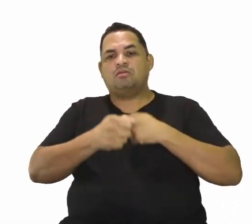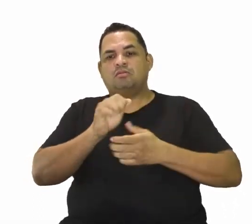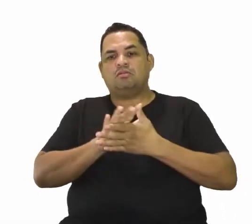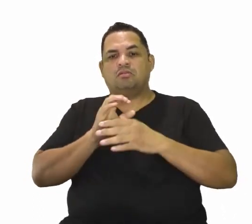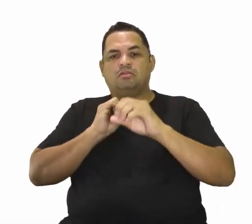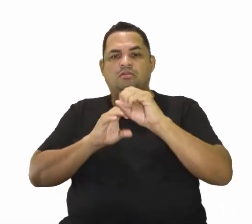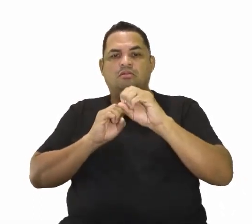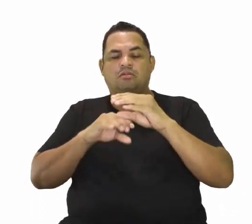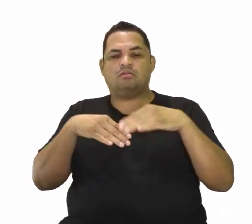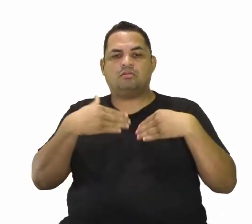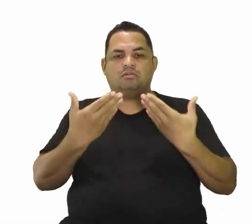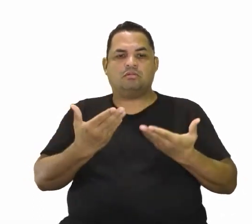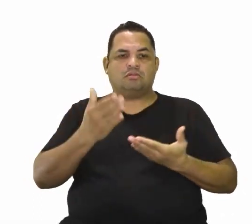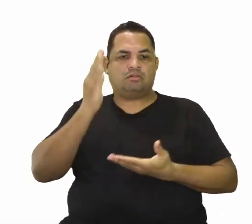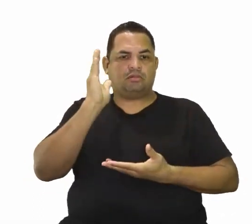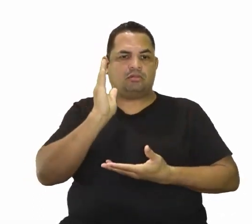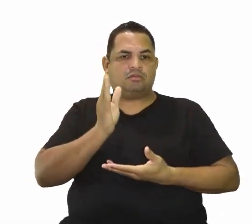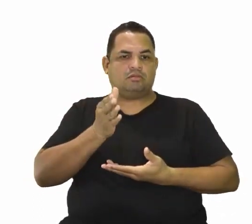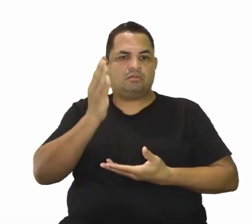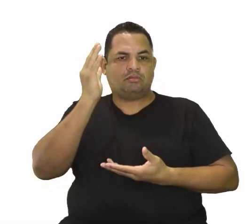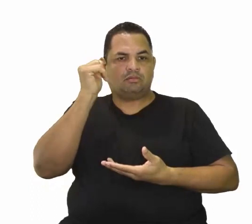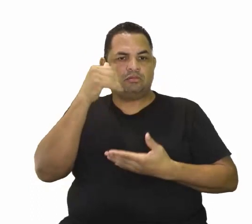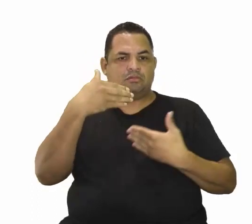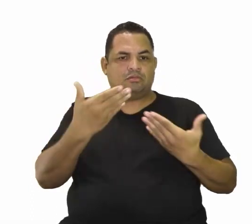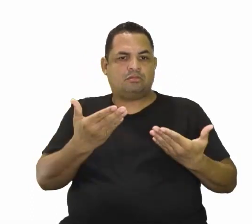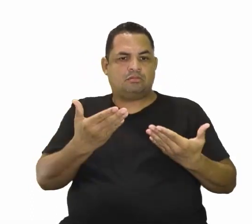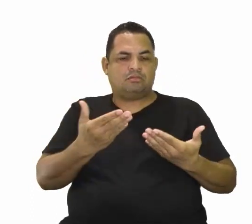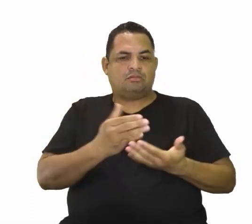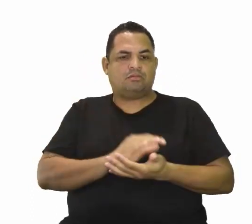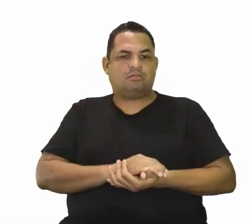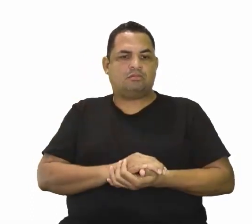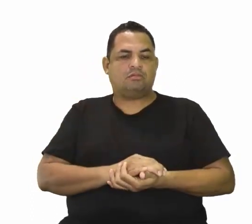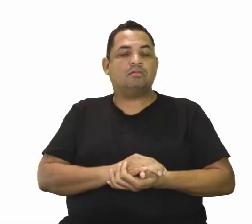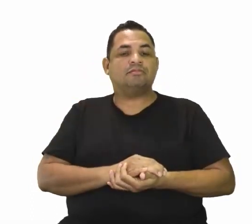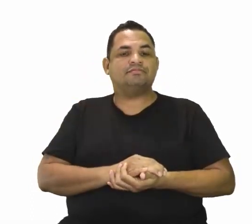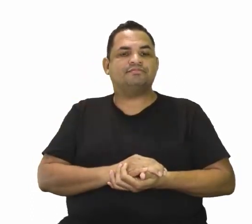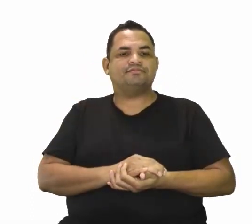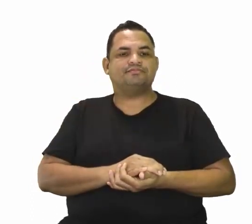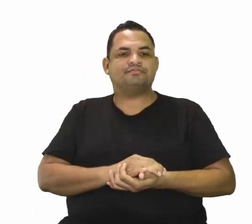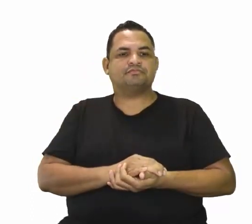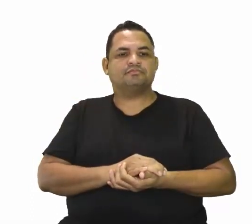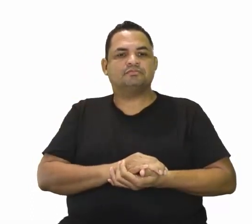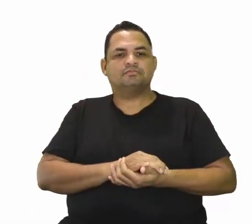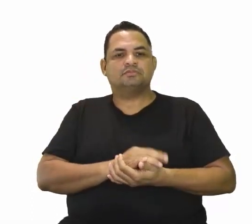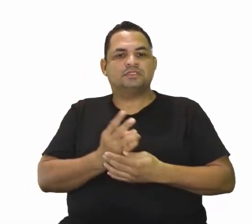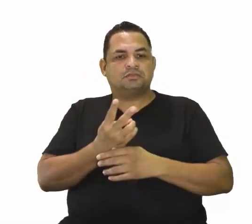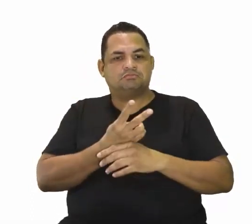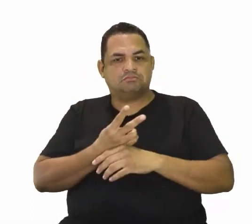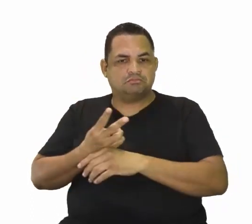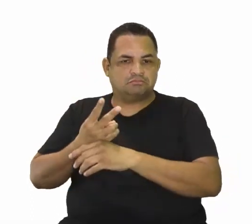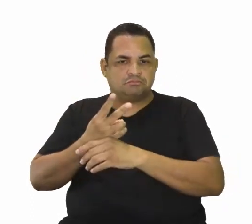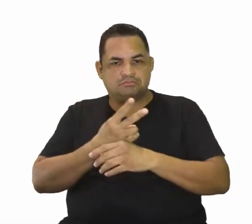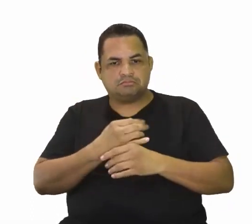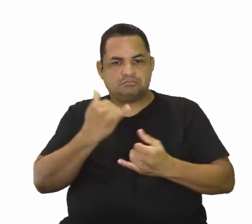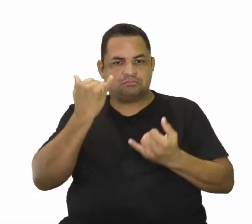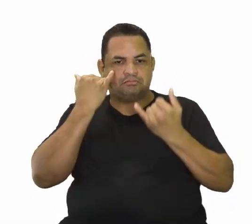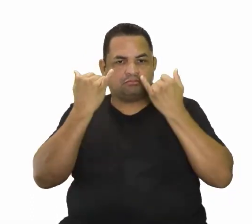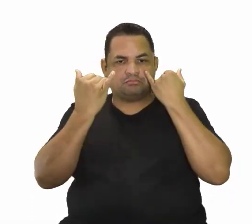sabe? Então vamos lá. Aluno, isso aí para você buscar as informações,